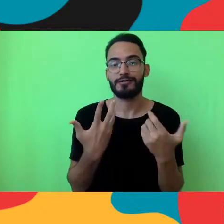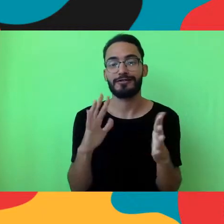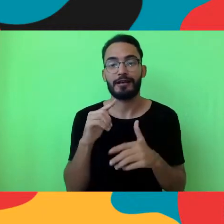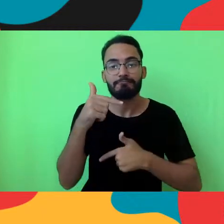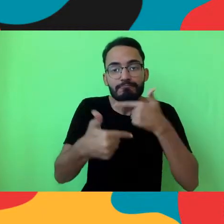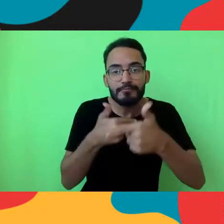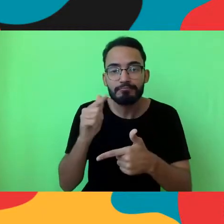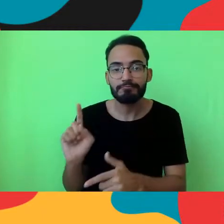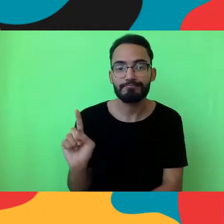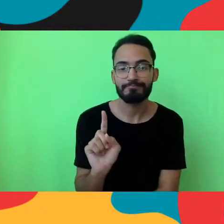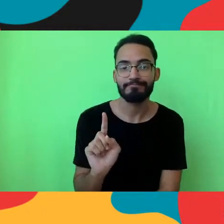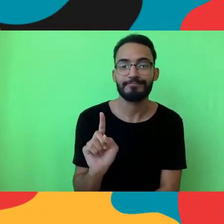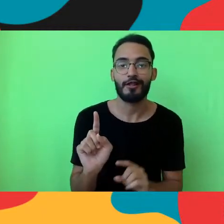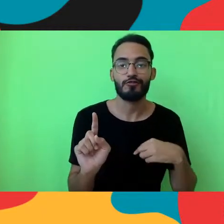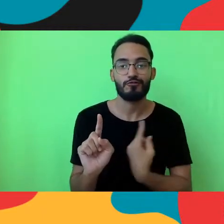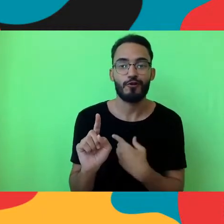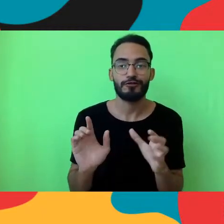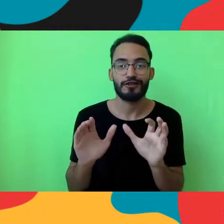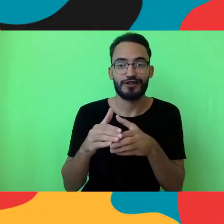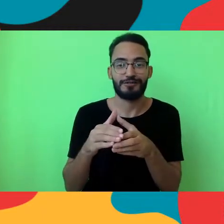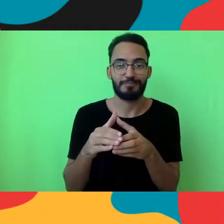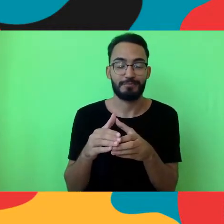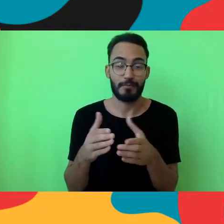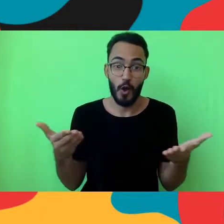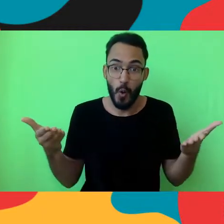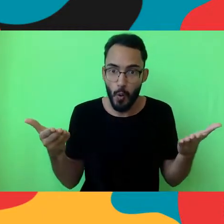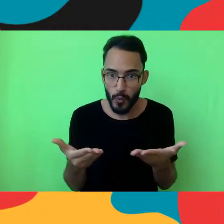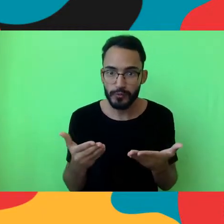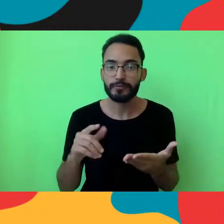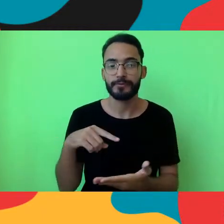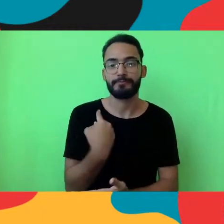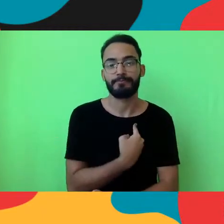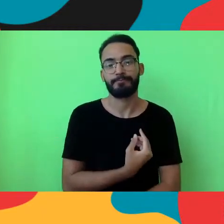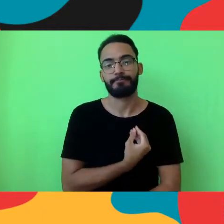aqui no nossos times. Então, hoje, a gente tem